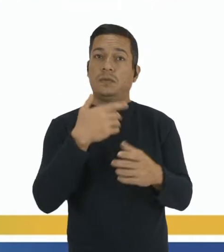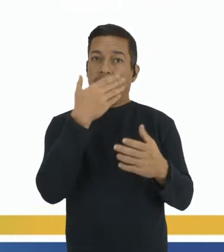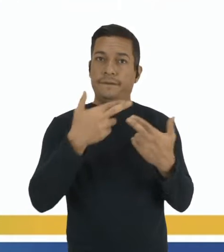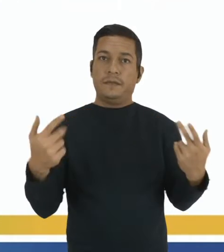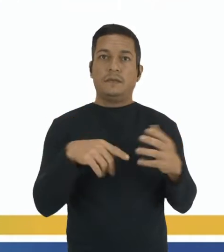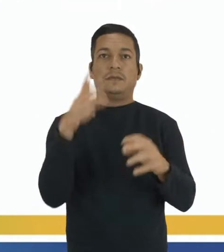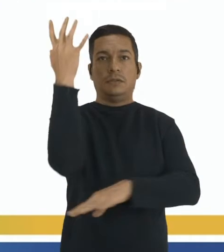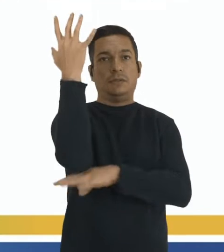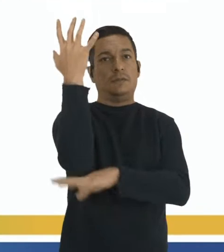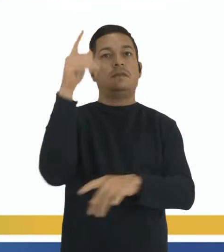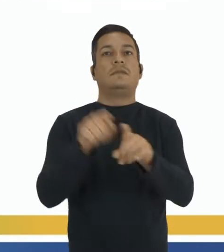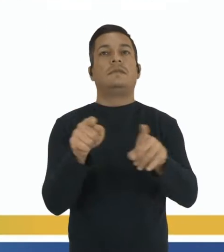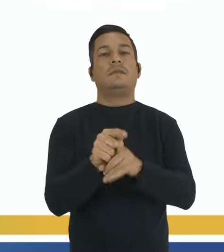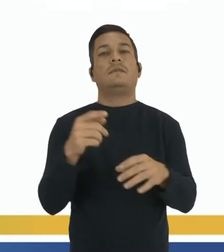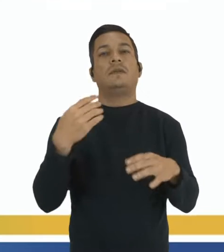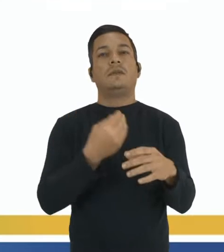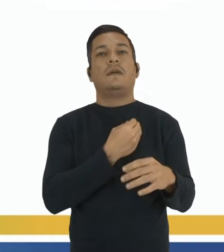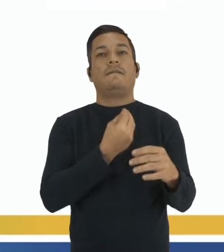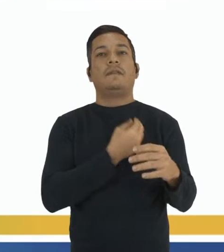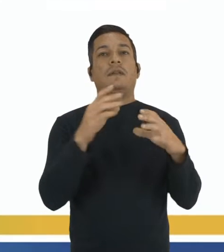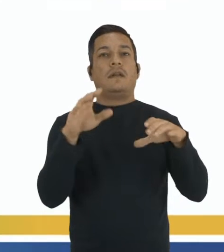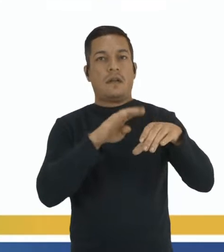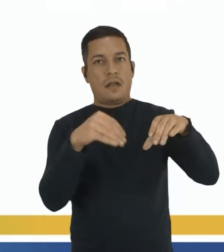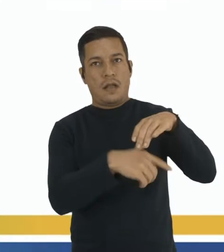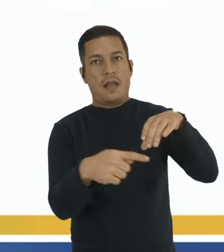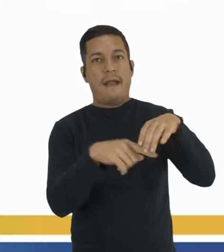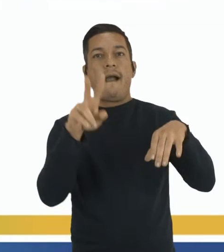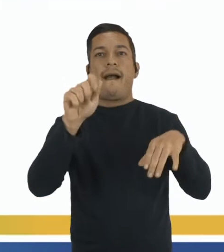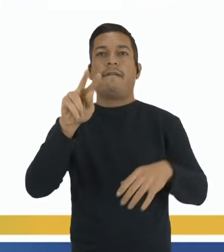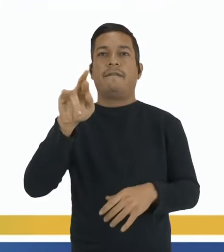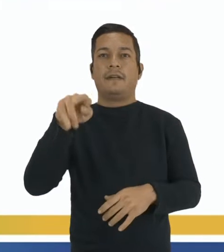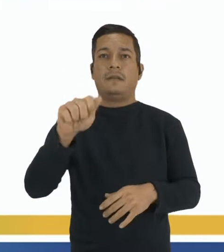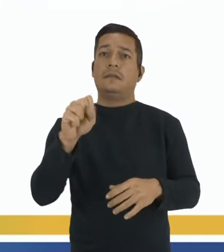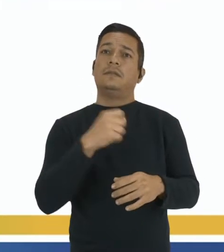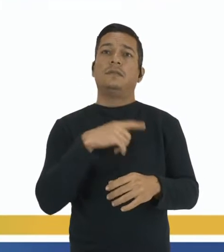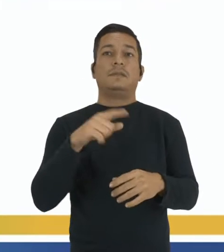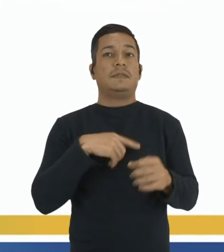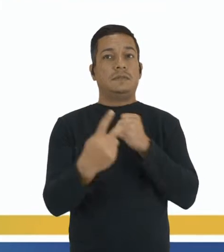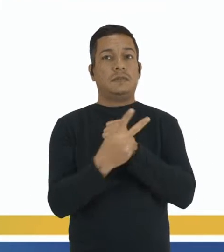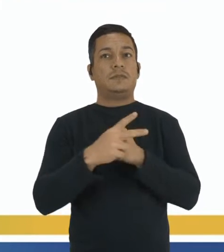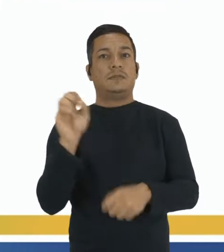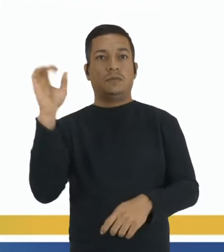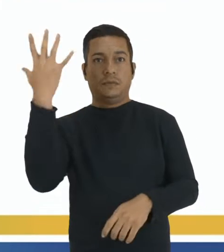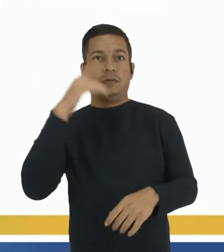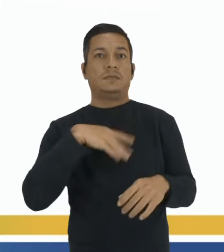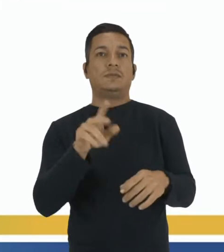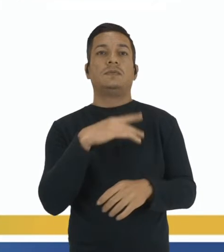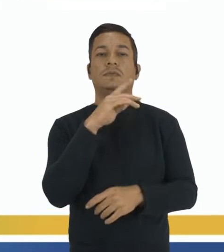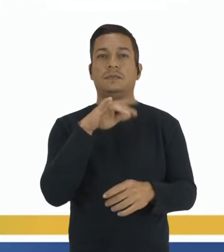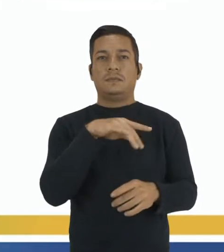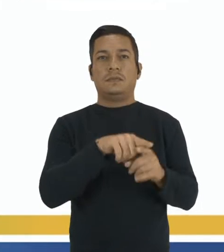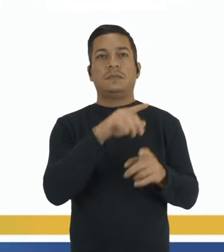raízes e abrigavam-se em cavernas e grutas para proteger-se do tempo e dos inimigos. Elas não plantavam, não criavam animais,